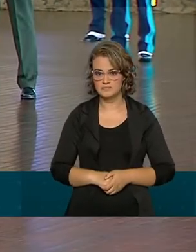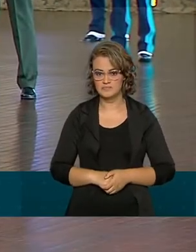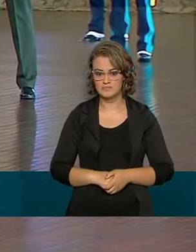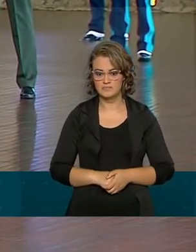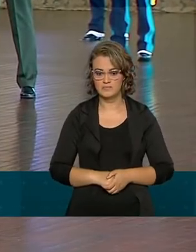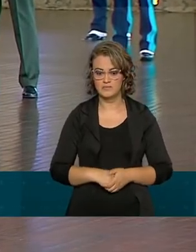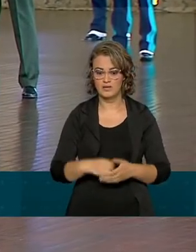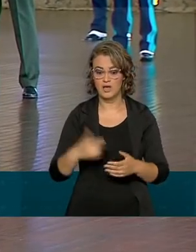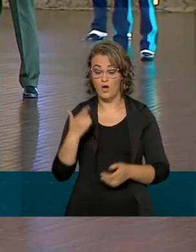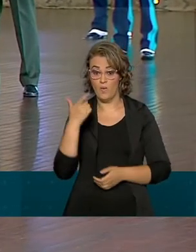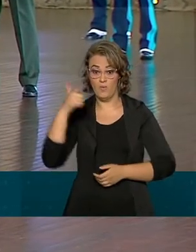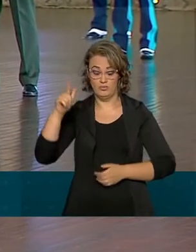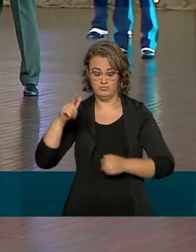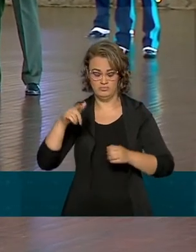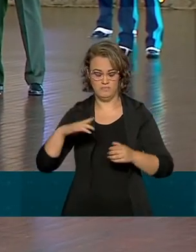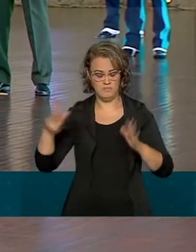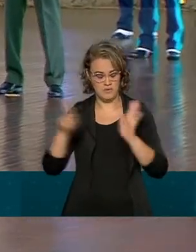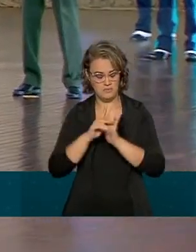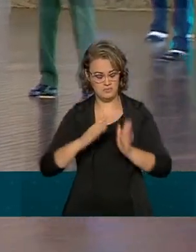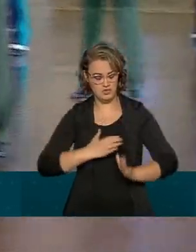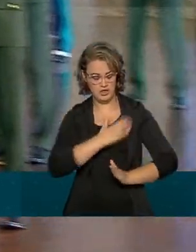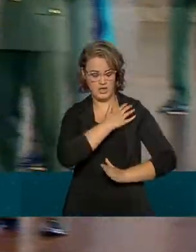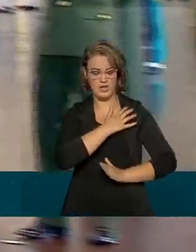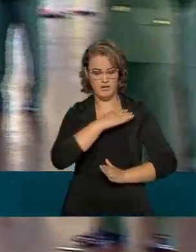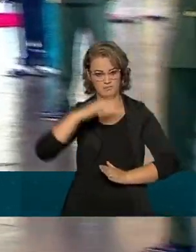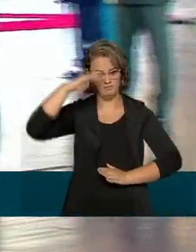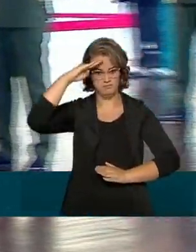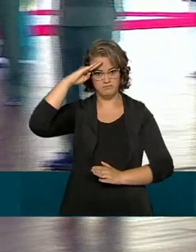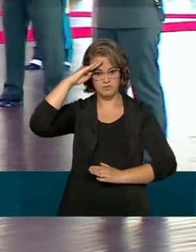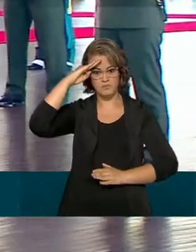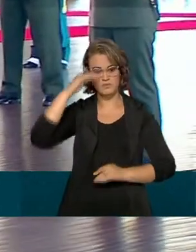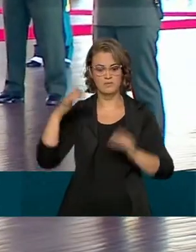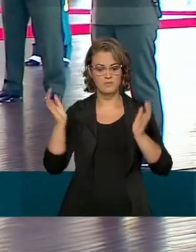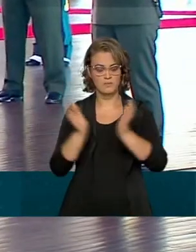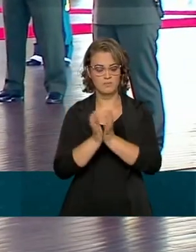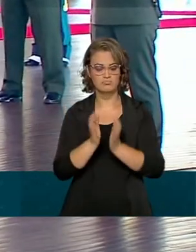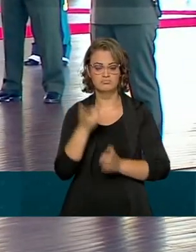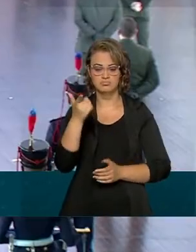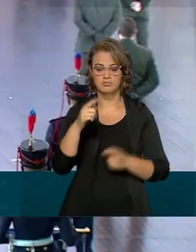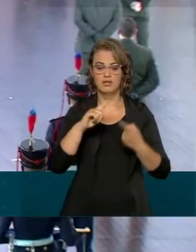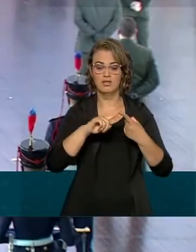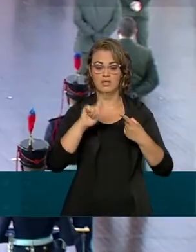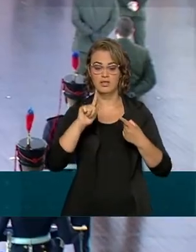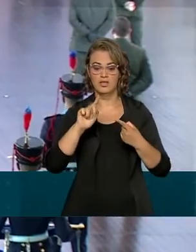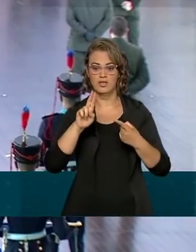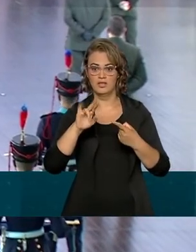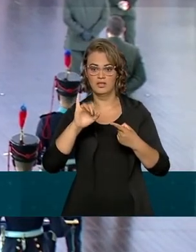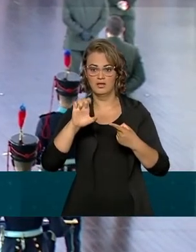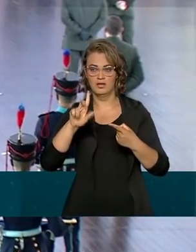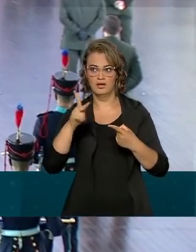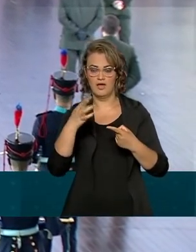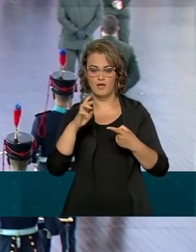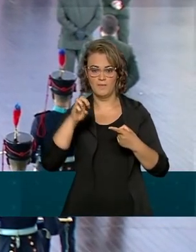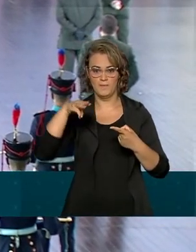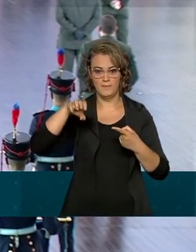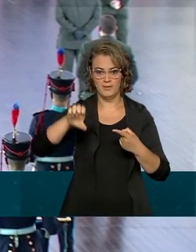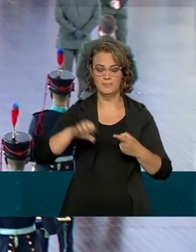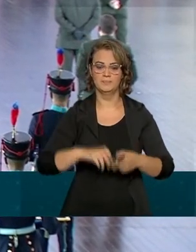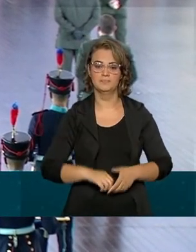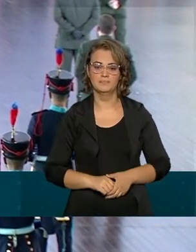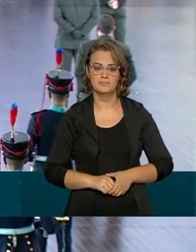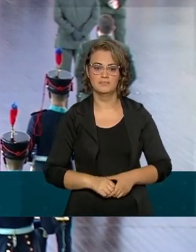ao posto de general de brigada o Coronel do serviço de intendência Guilherme louro Braga